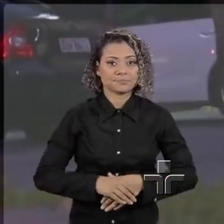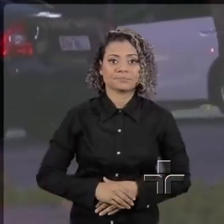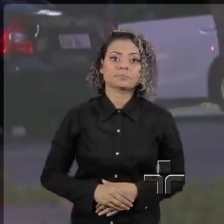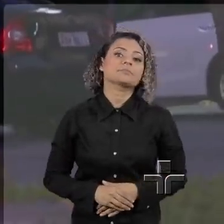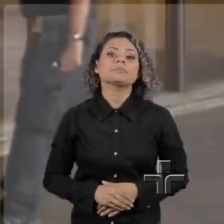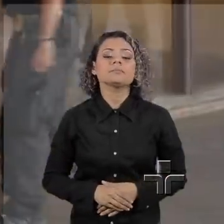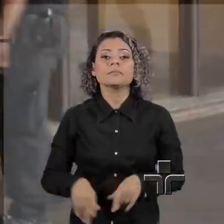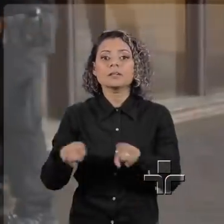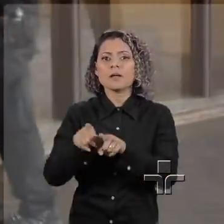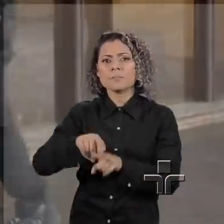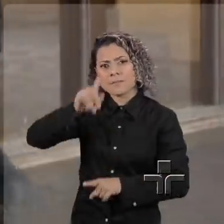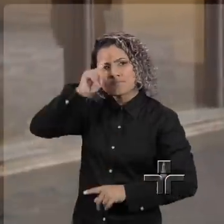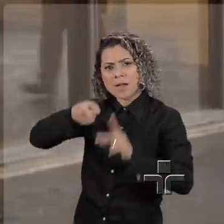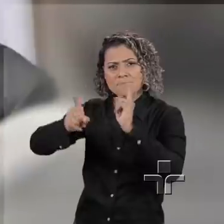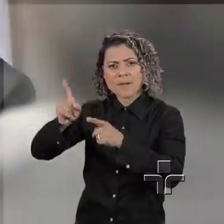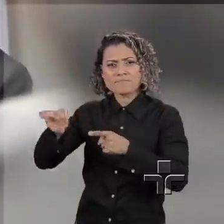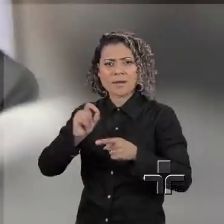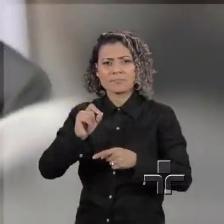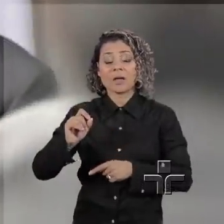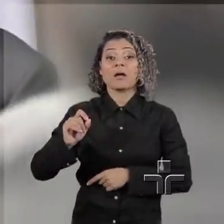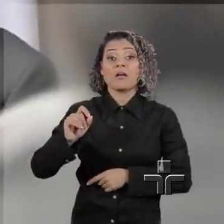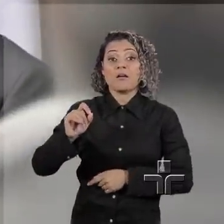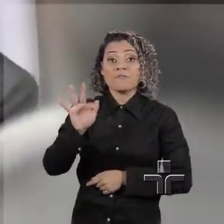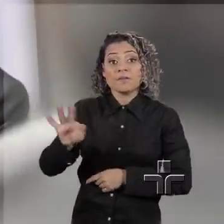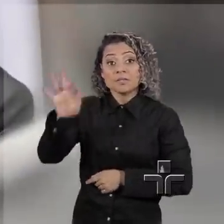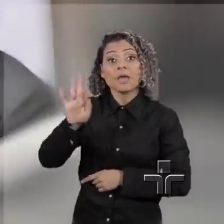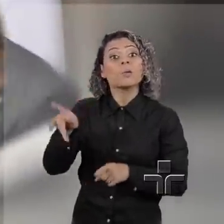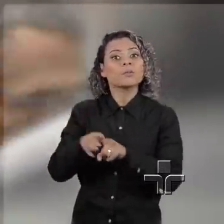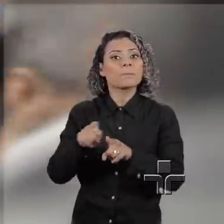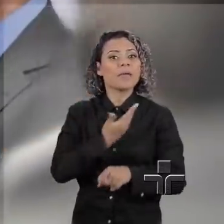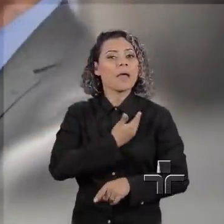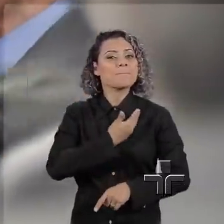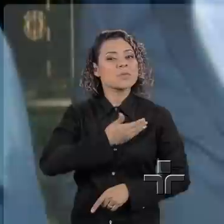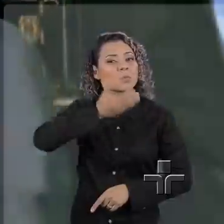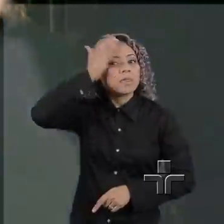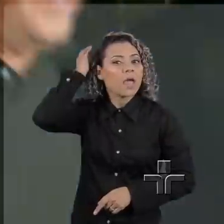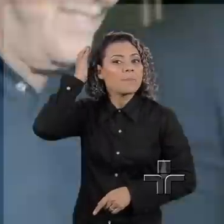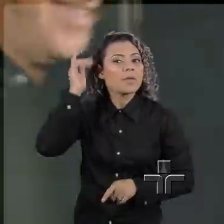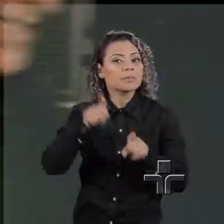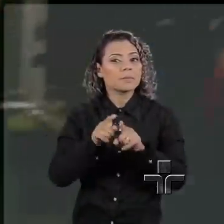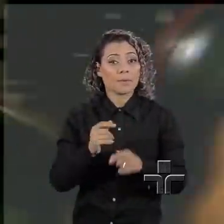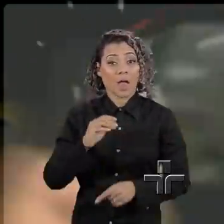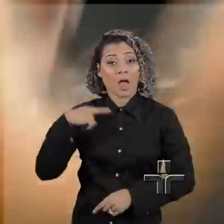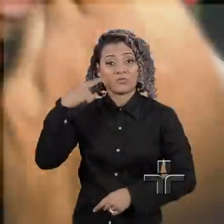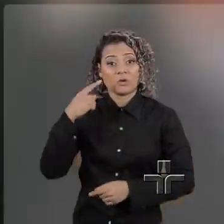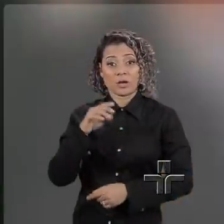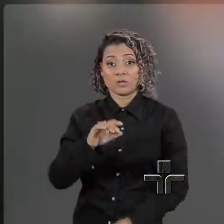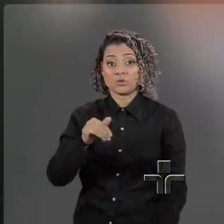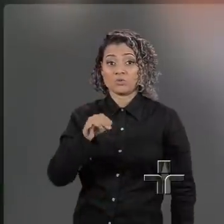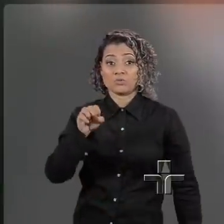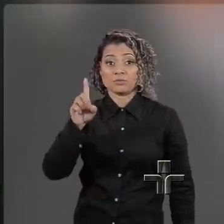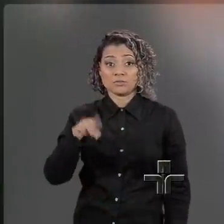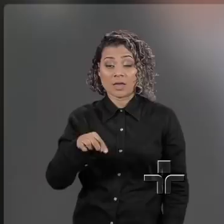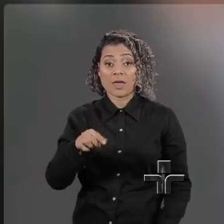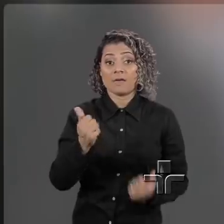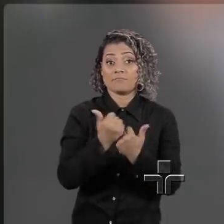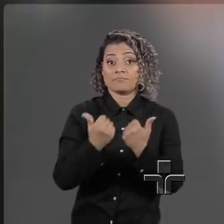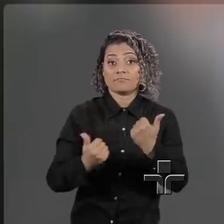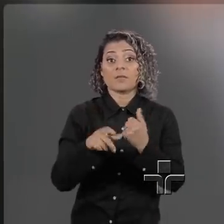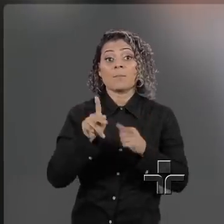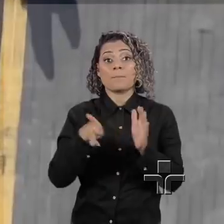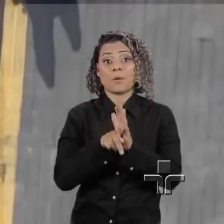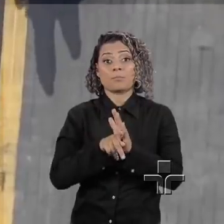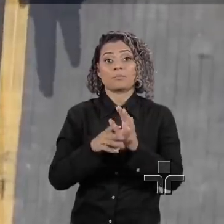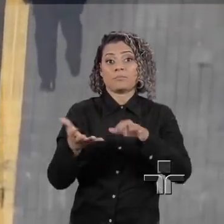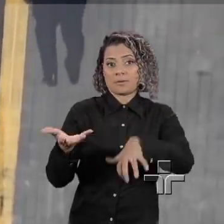Da voz de prisão dos agentes federais também não escaparam amigos de Michel Temer, como o advogado José Yunes, ex-assessor do Palácio do